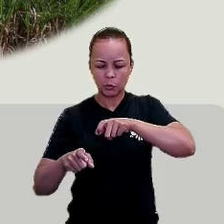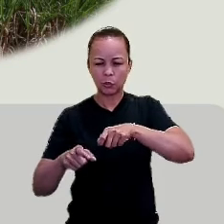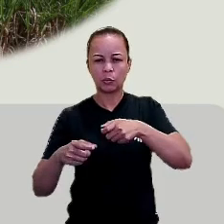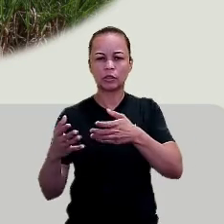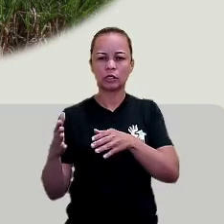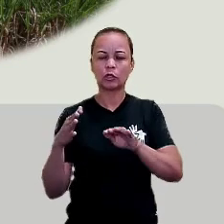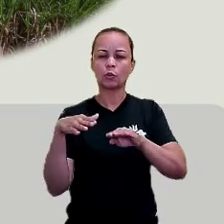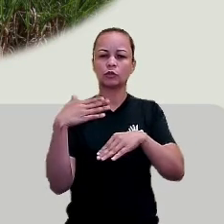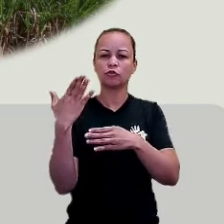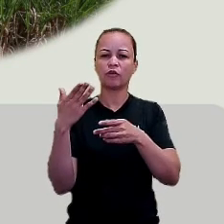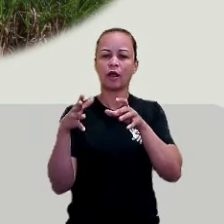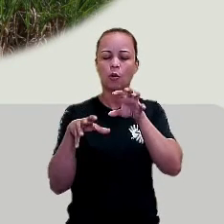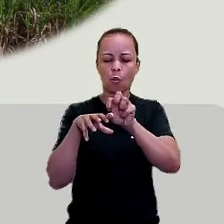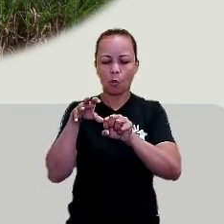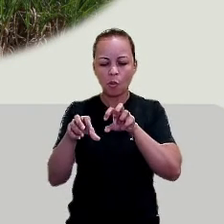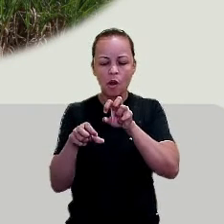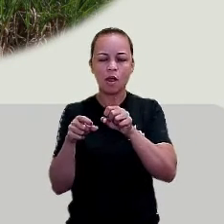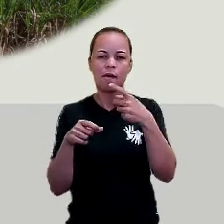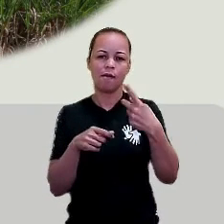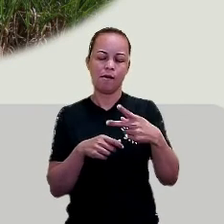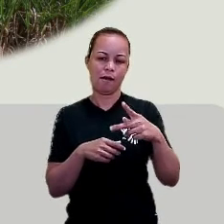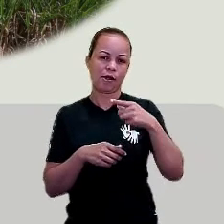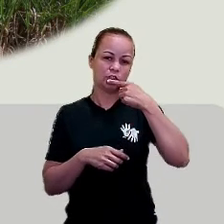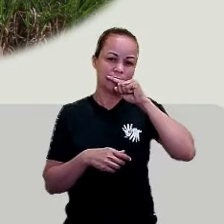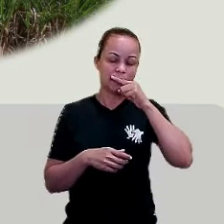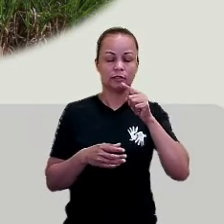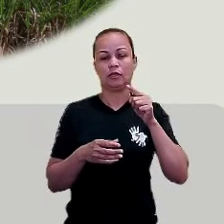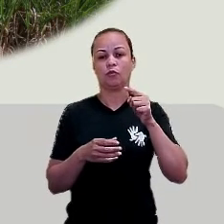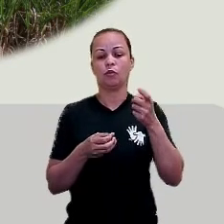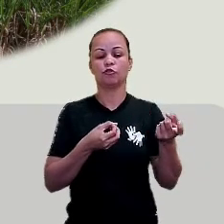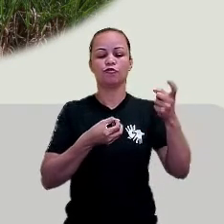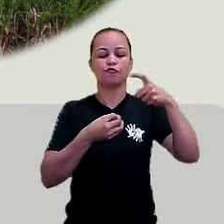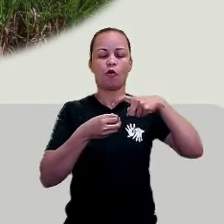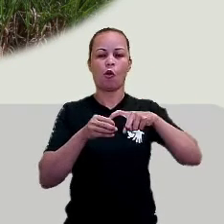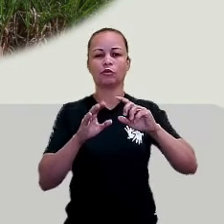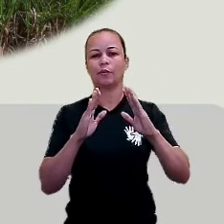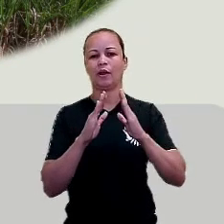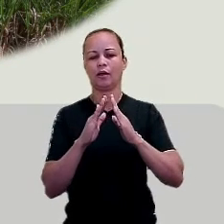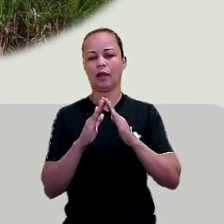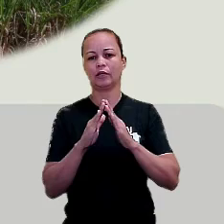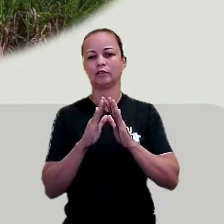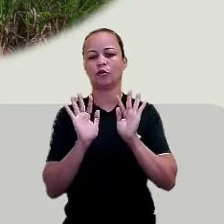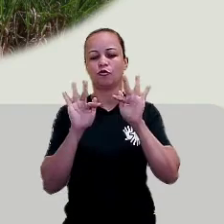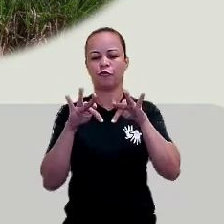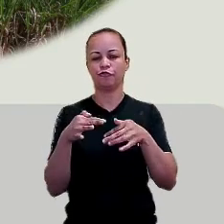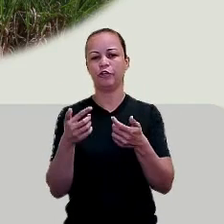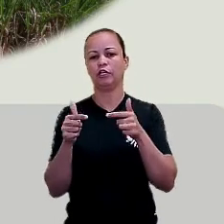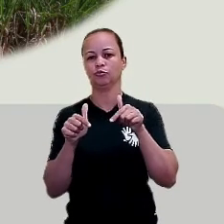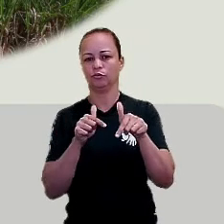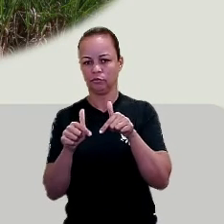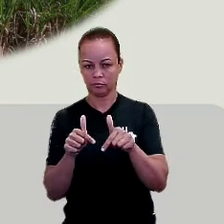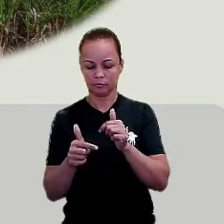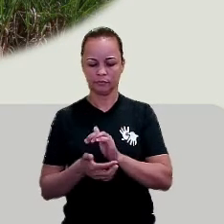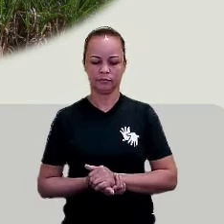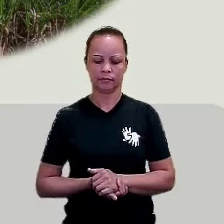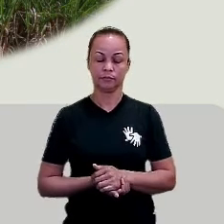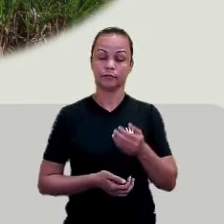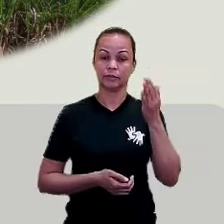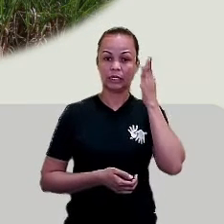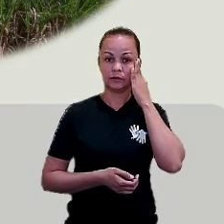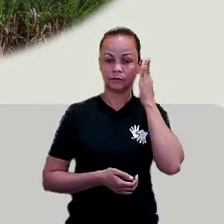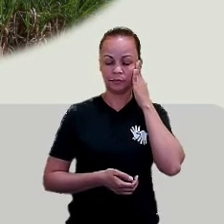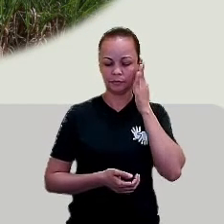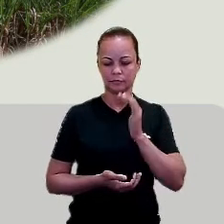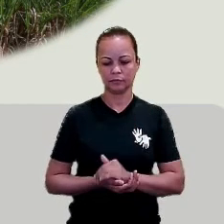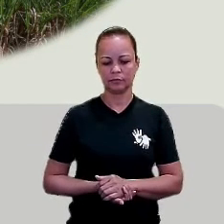de colher a cana, retornando para suas casas quando o trabalho é finalizado. Vamos compreender. A